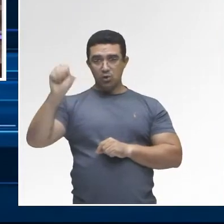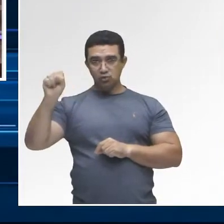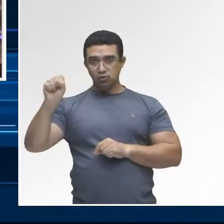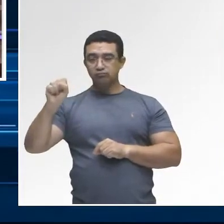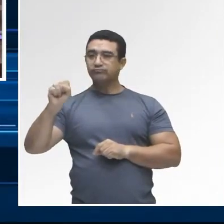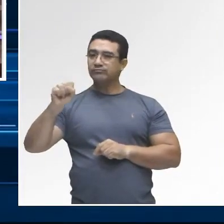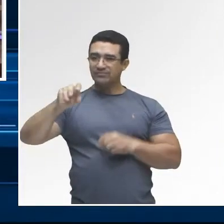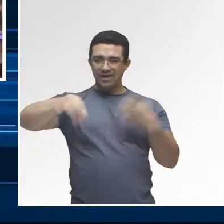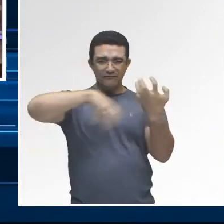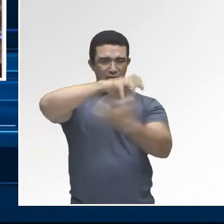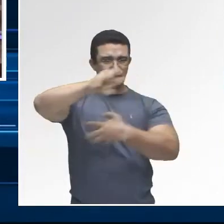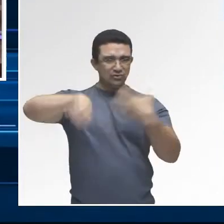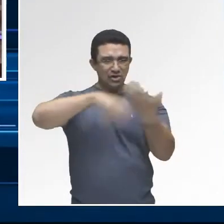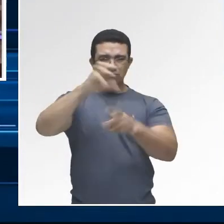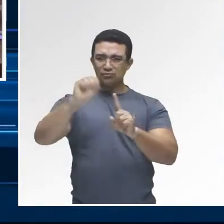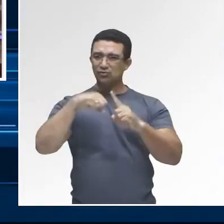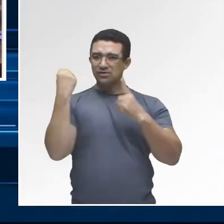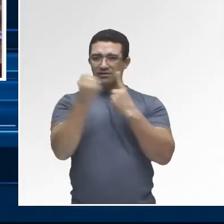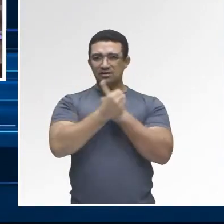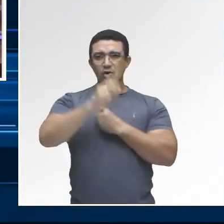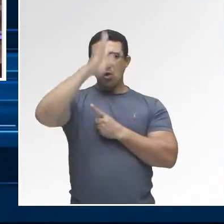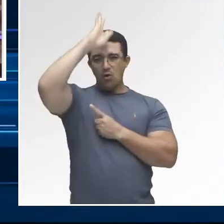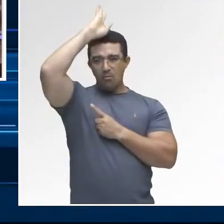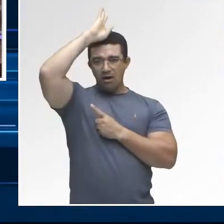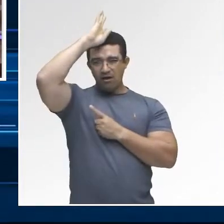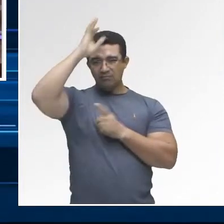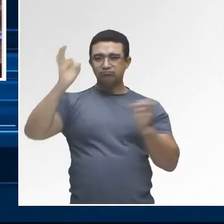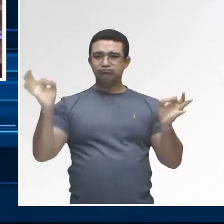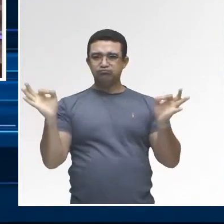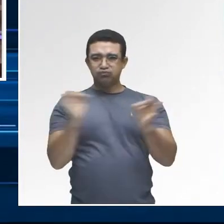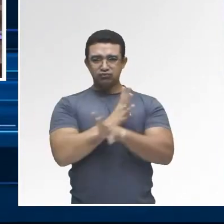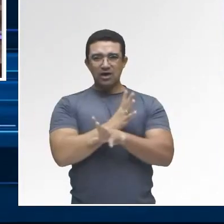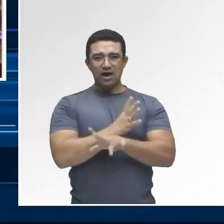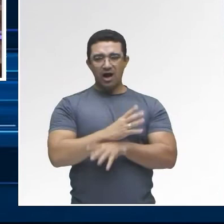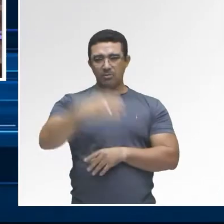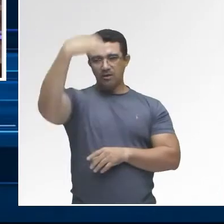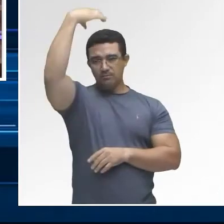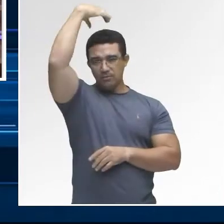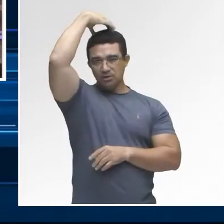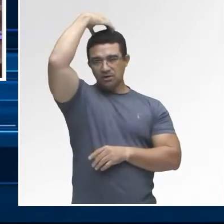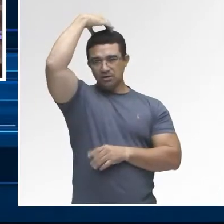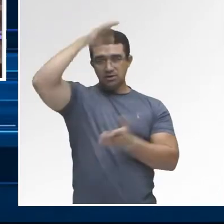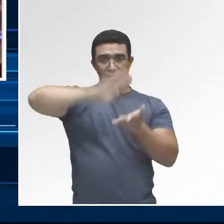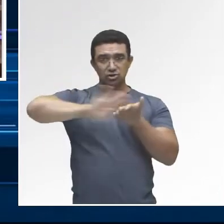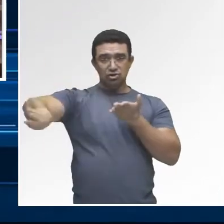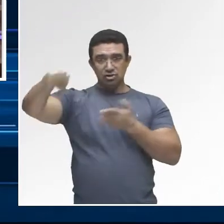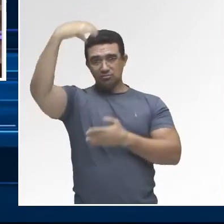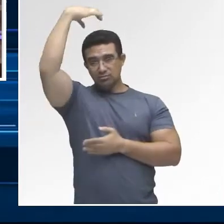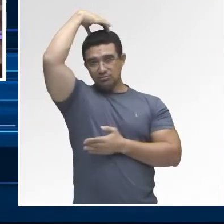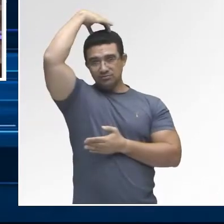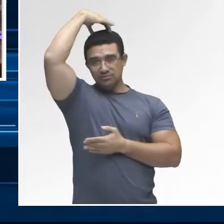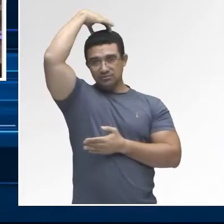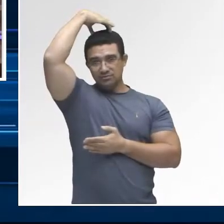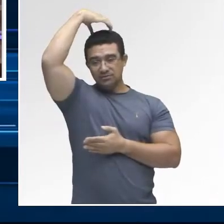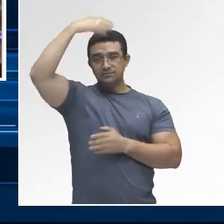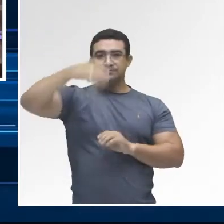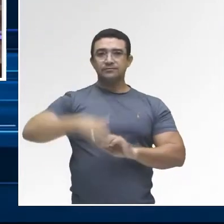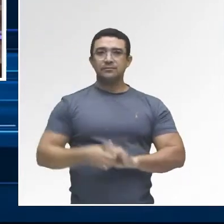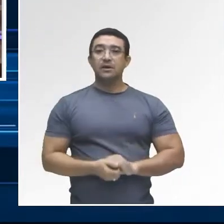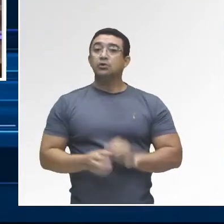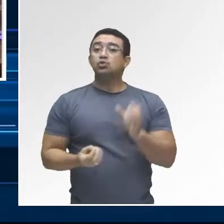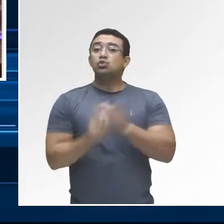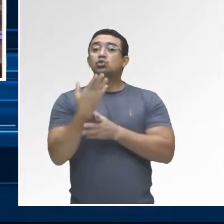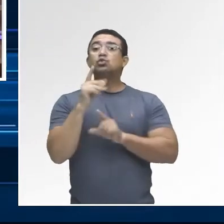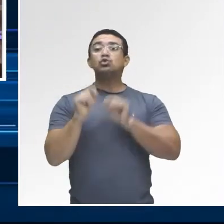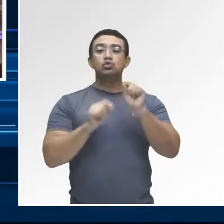sociedade romana e vão pôr fim à monarquia. Vão tirar Tarquínio do cargo. E aí, gente, vai